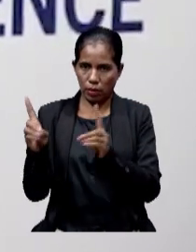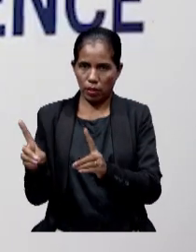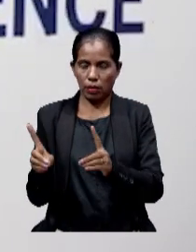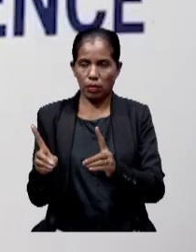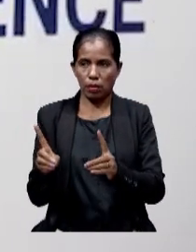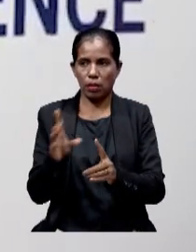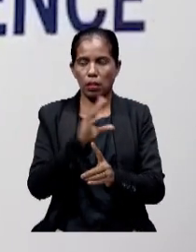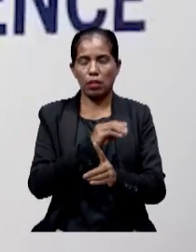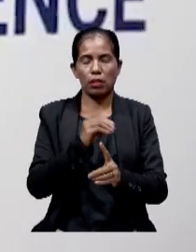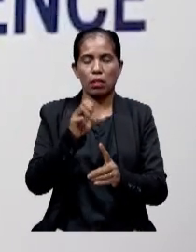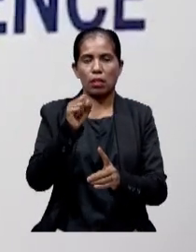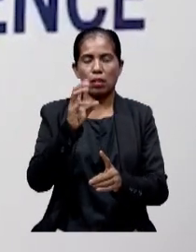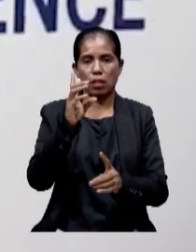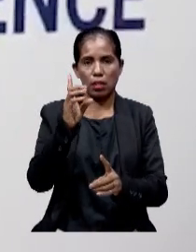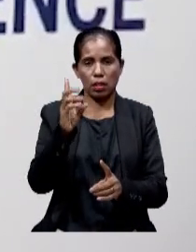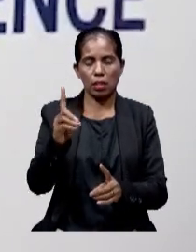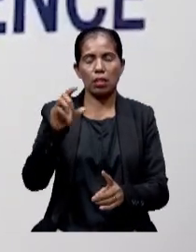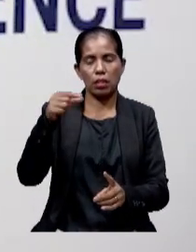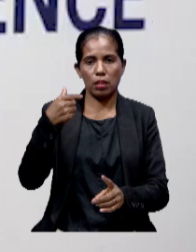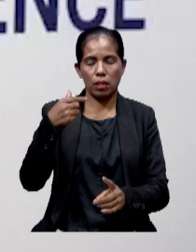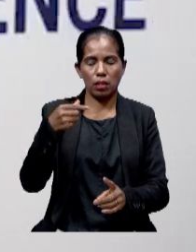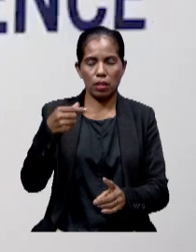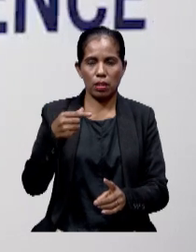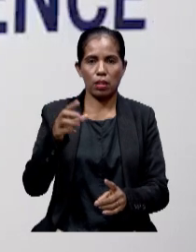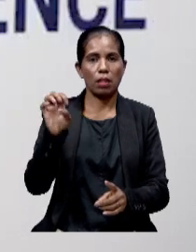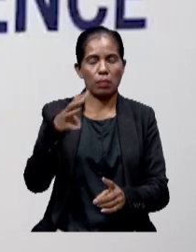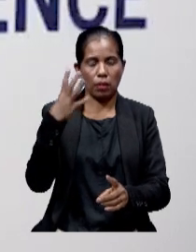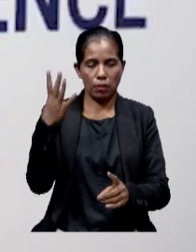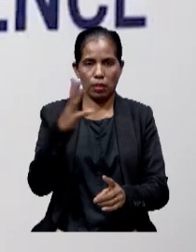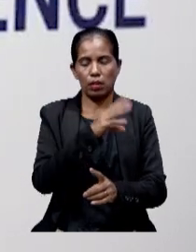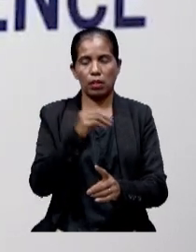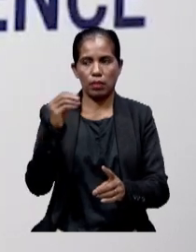a SDG 14, Sustainable Development Goals